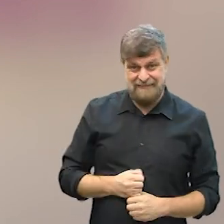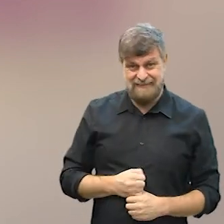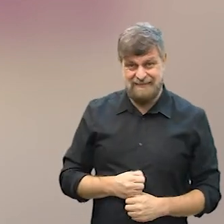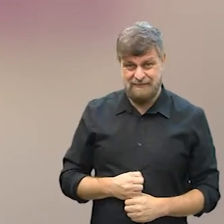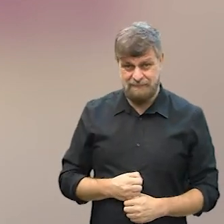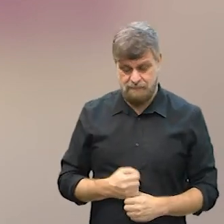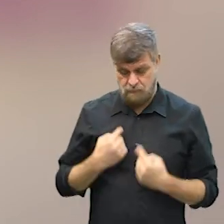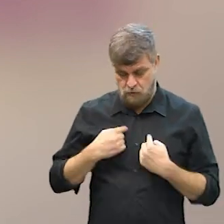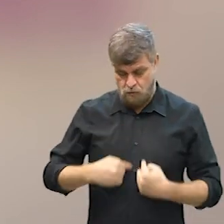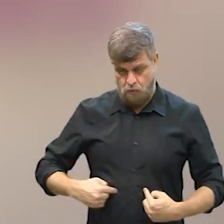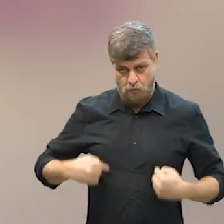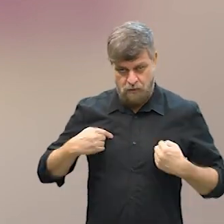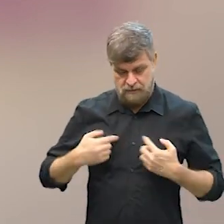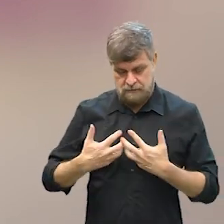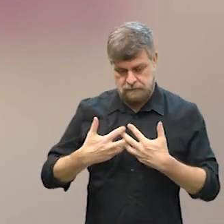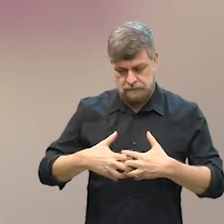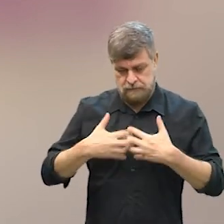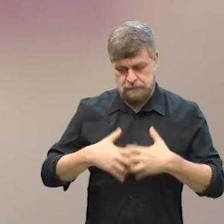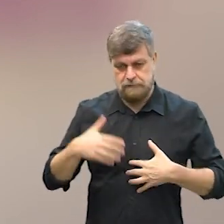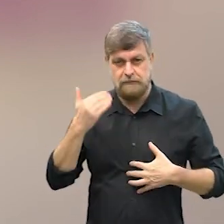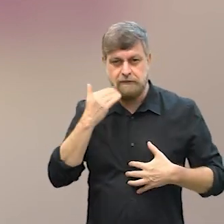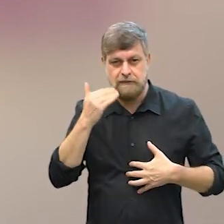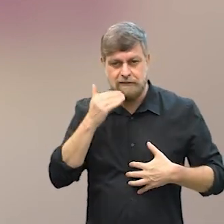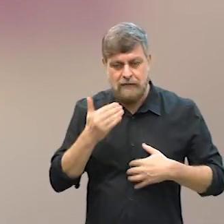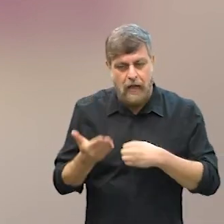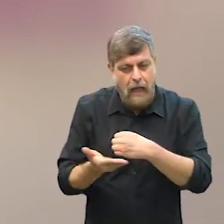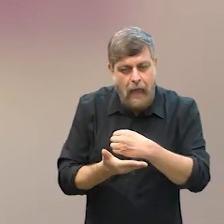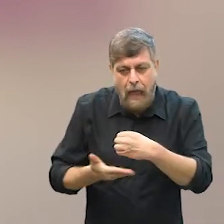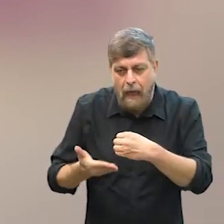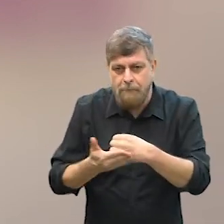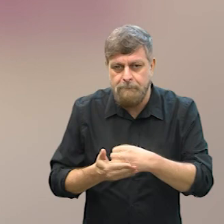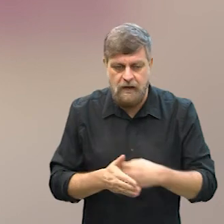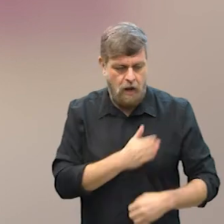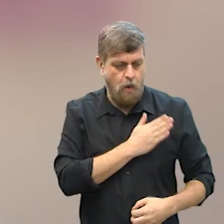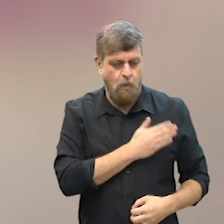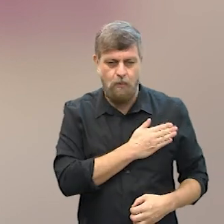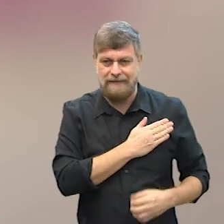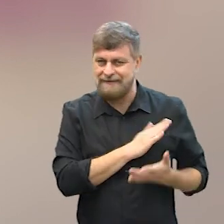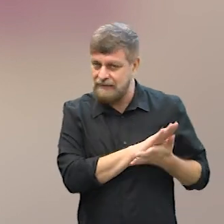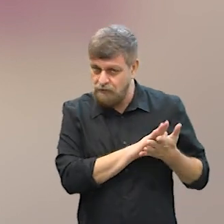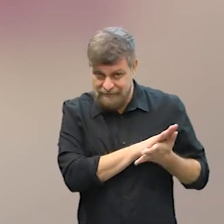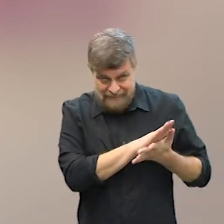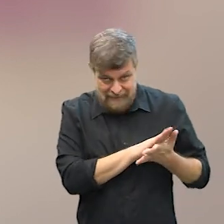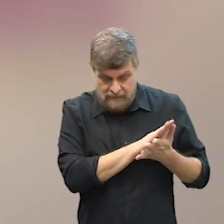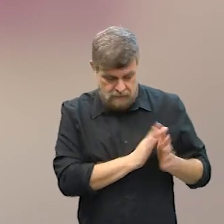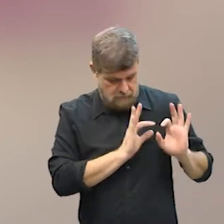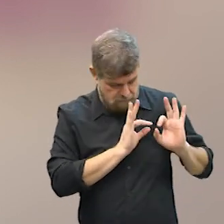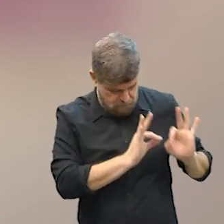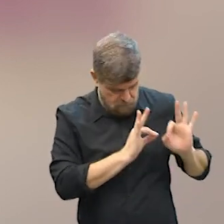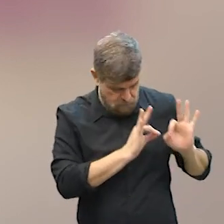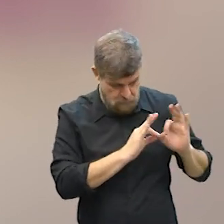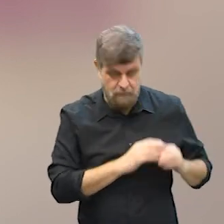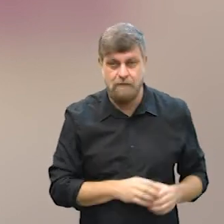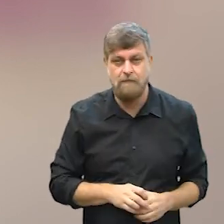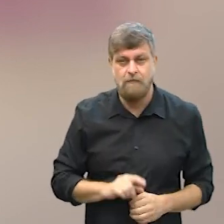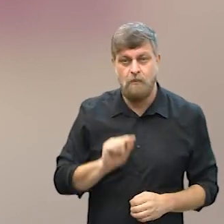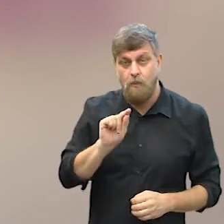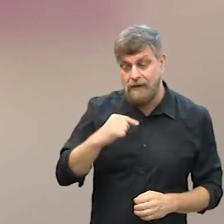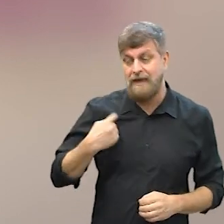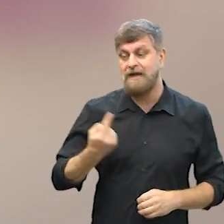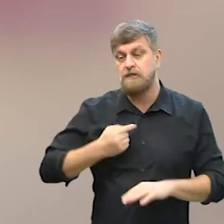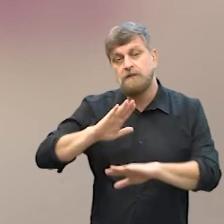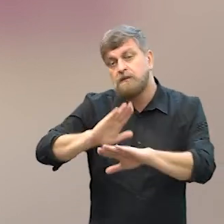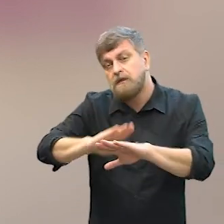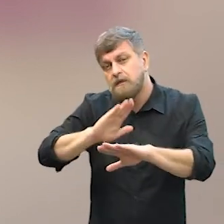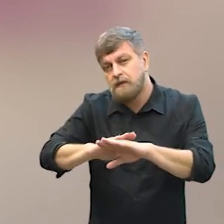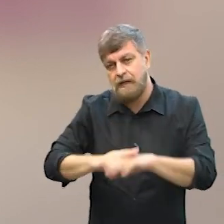hipertensão pulmonar é primária, ou seja, não tem uma doença cardíaca que desencadeia hipertensão pulmonar, aí